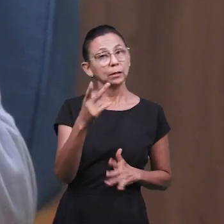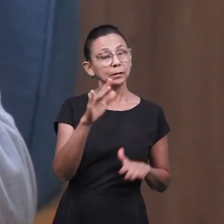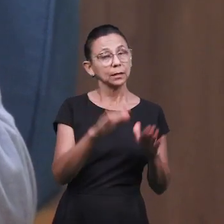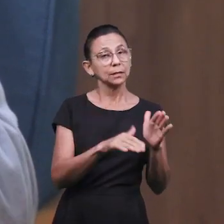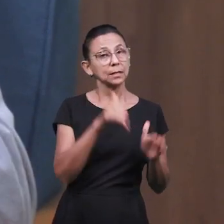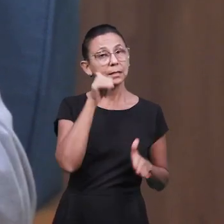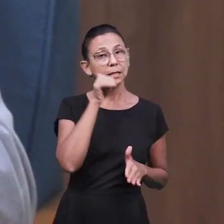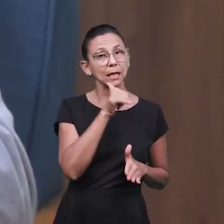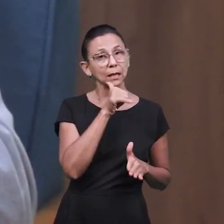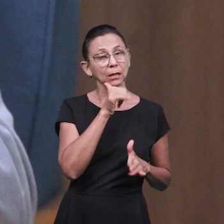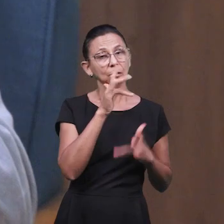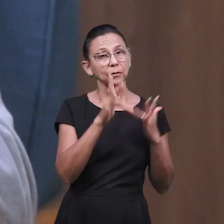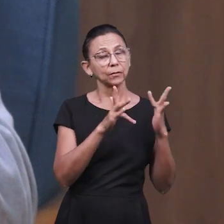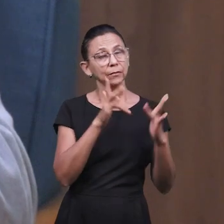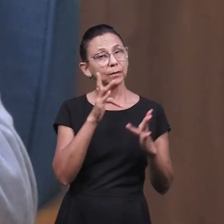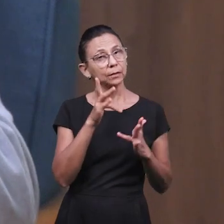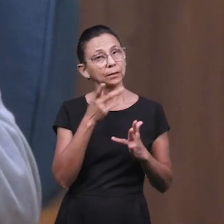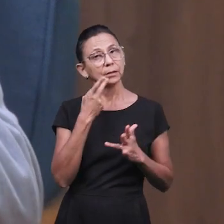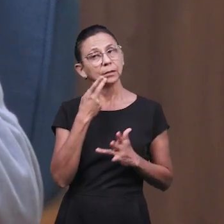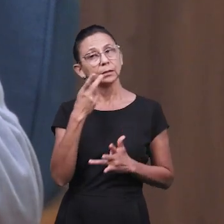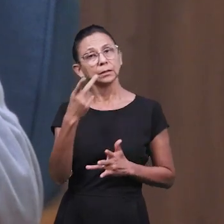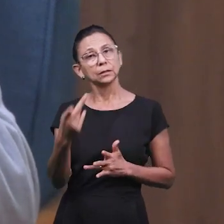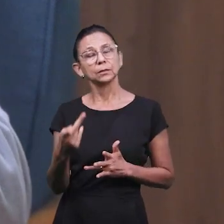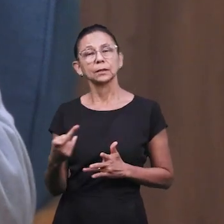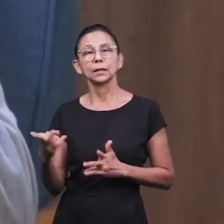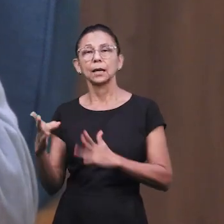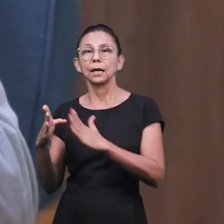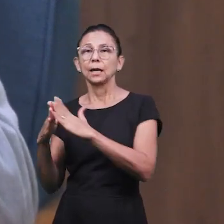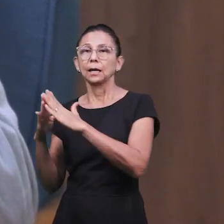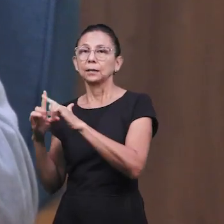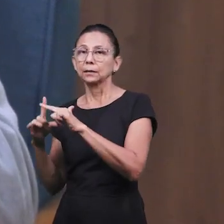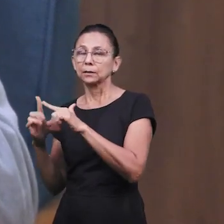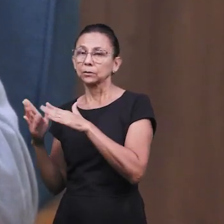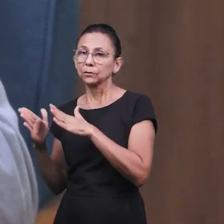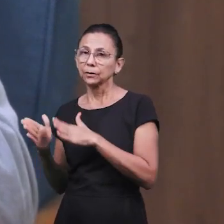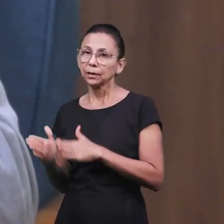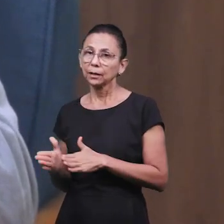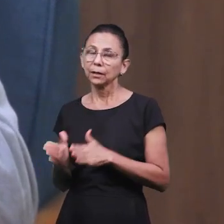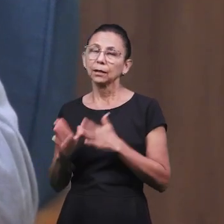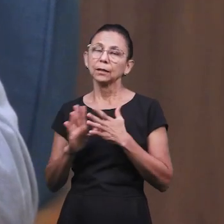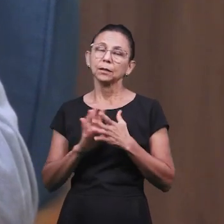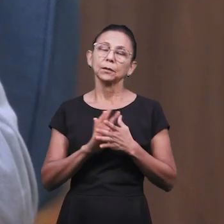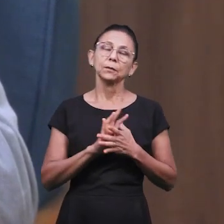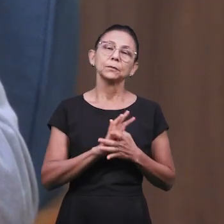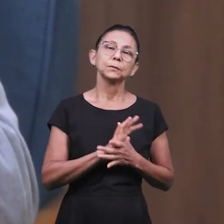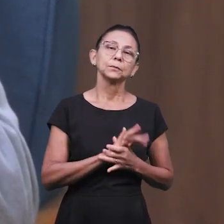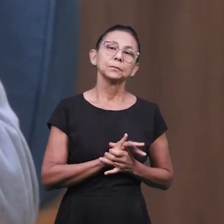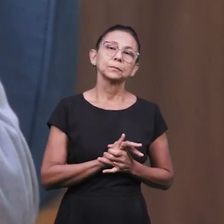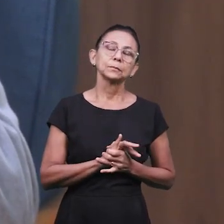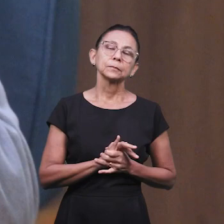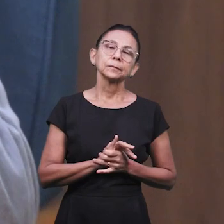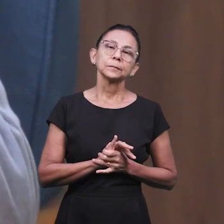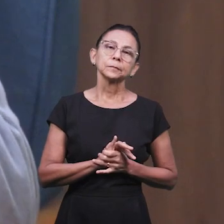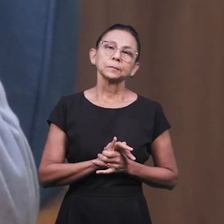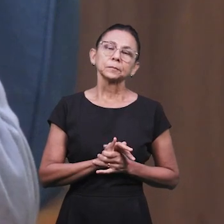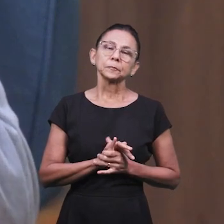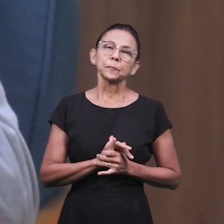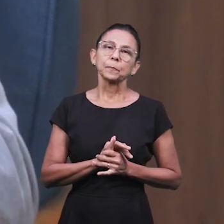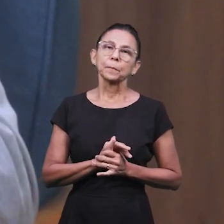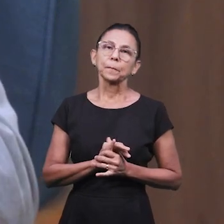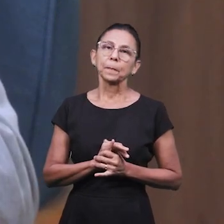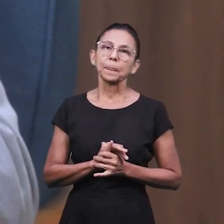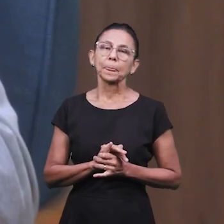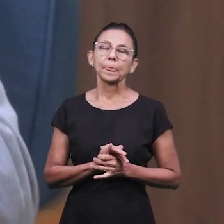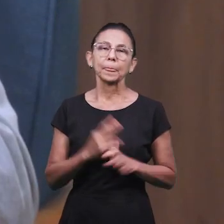outras vezes é a noiva falando, né? Então, a abordagem do tema dessa